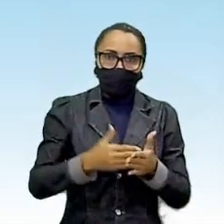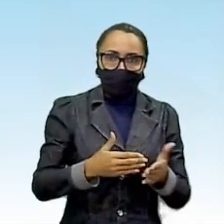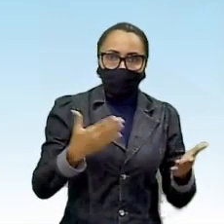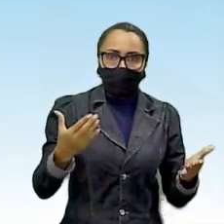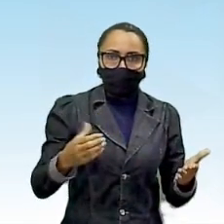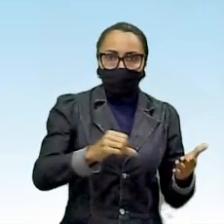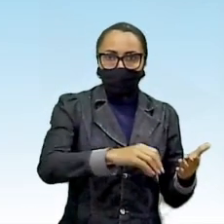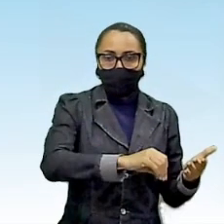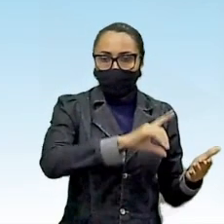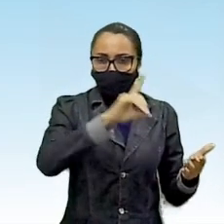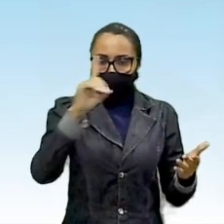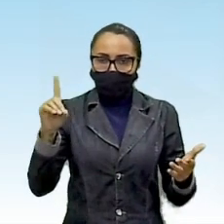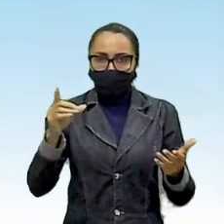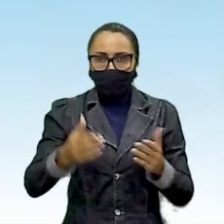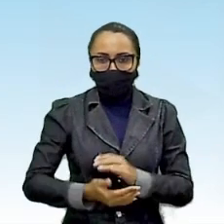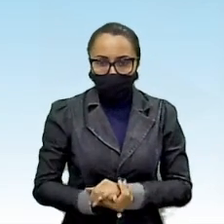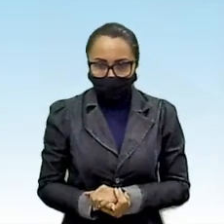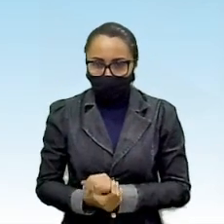dias.